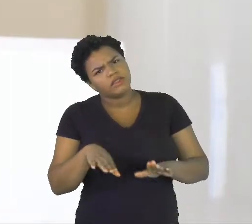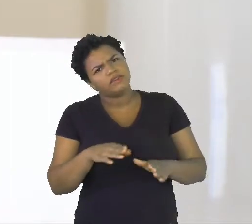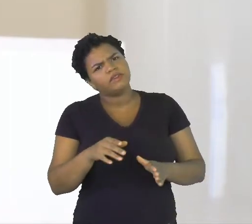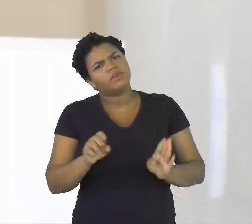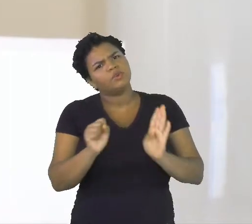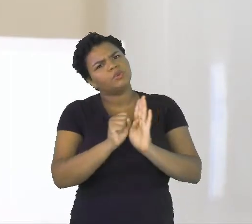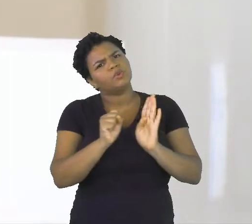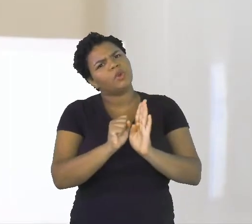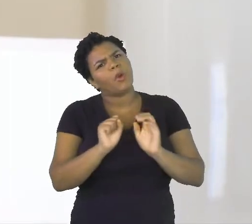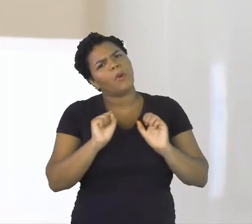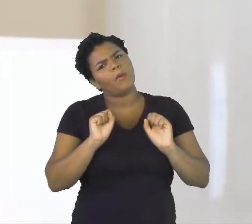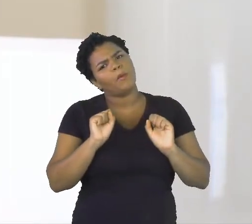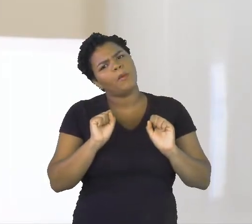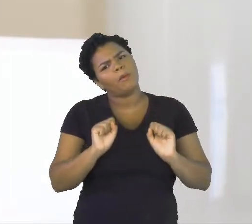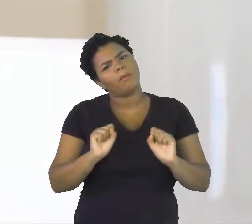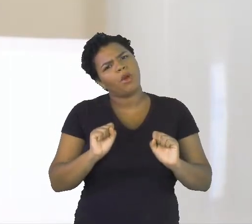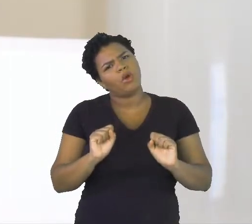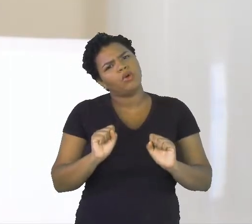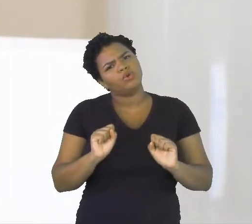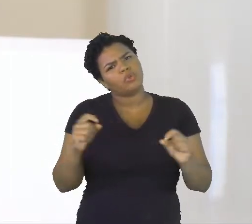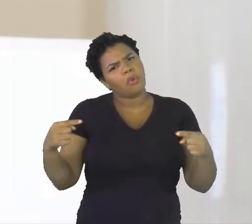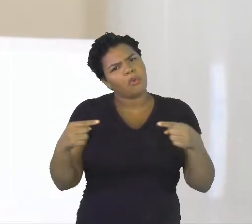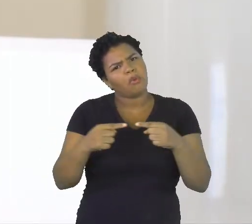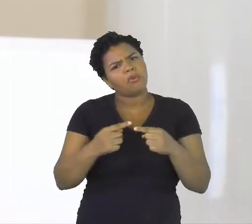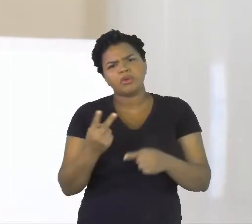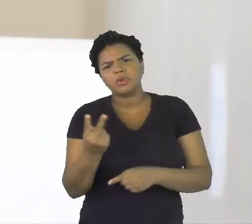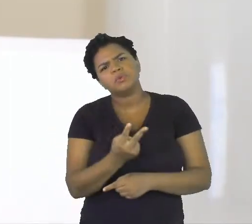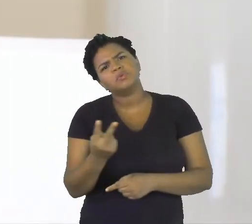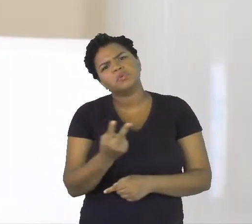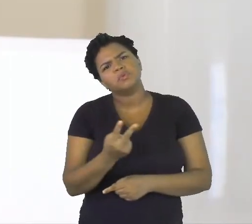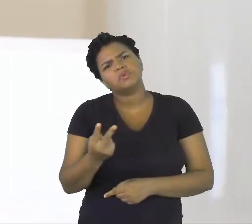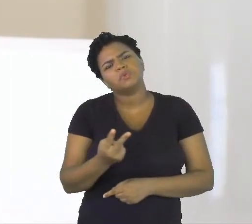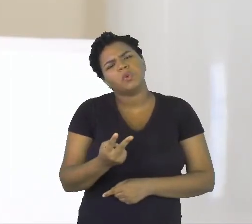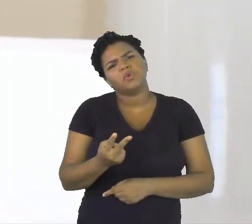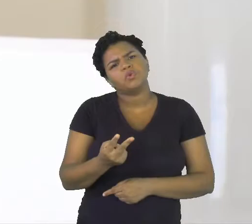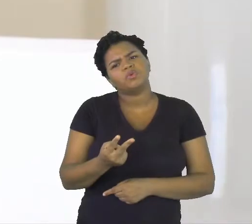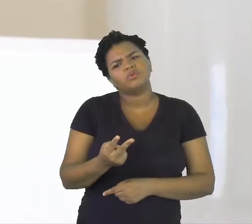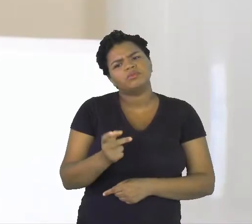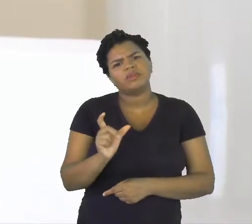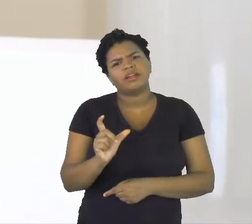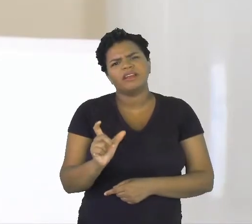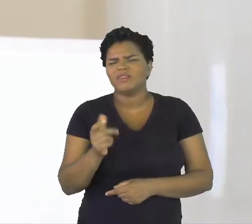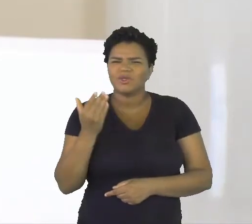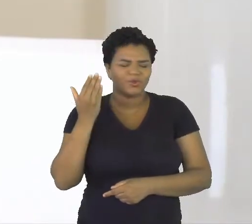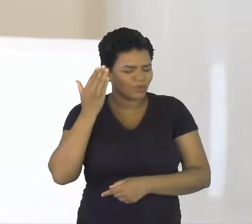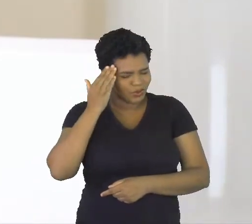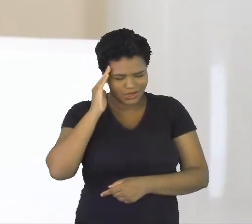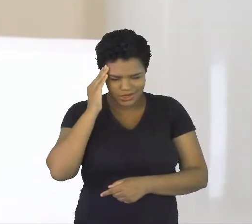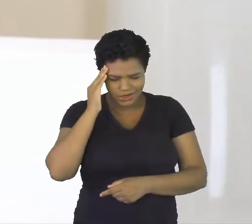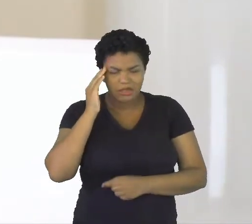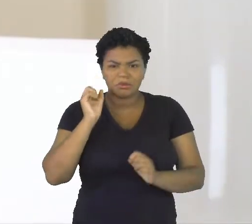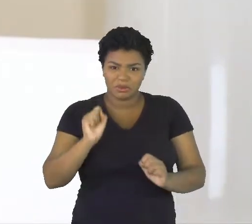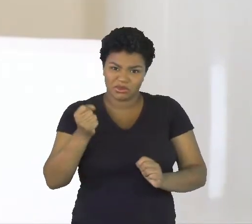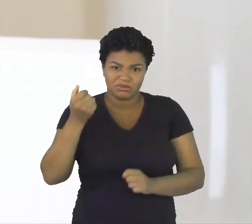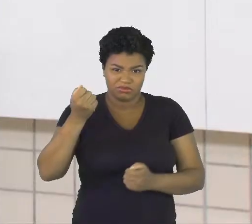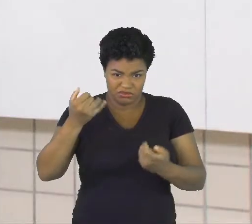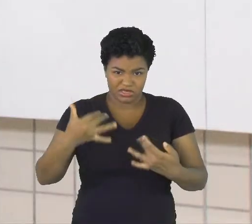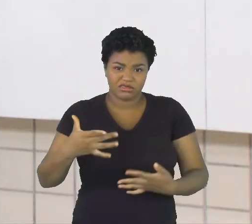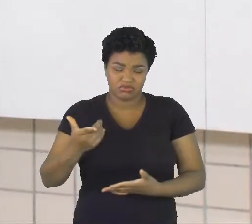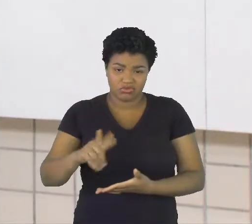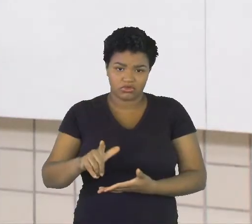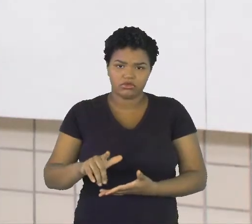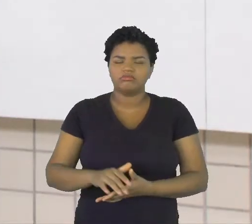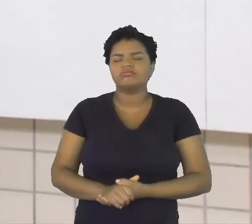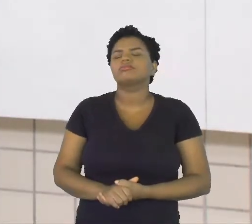ser comum aos dois gêneros. Eu não estou conseguindo entender. A senhora poderia explicar novamente?